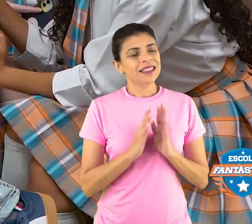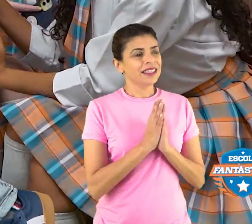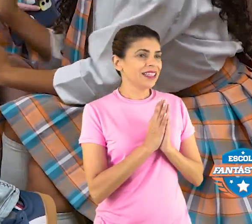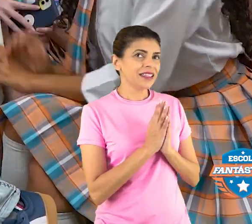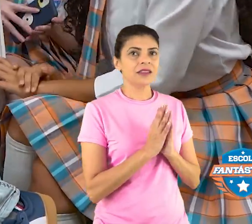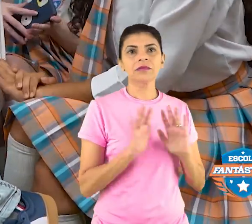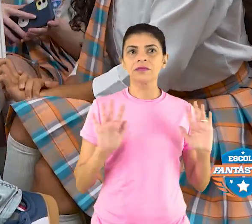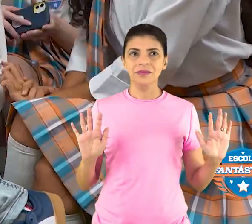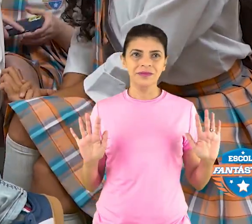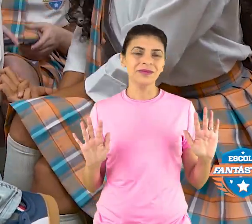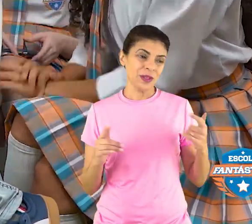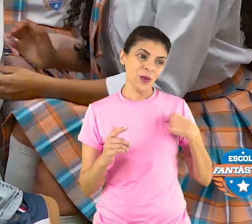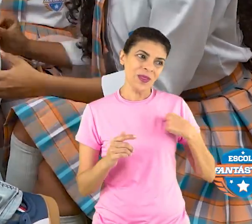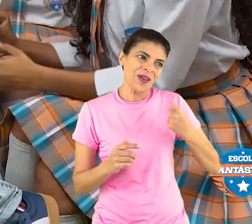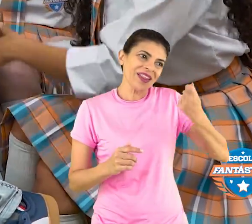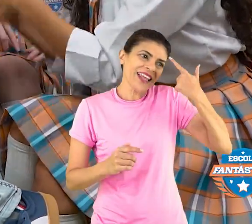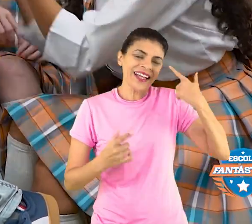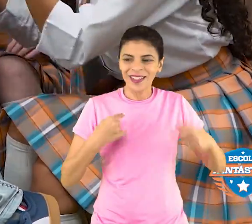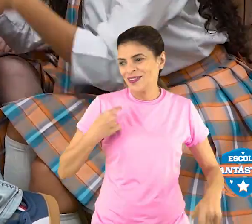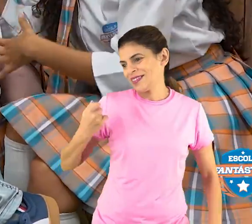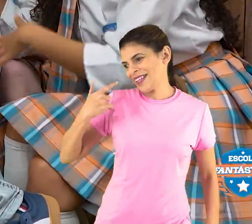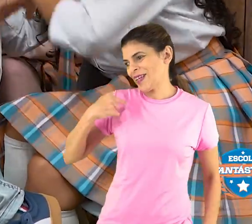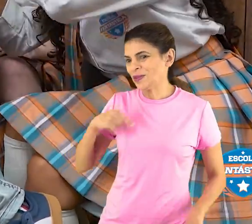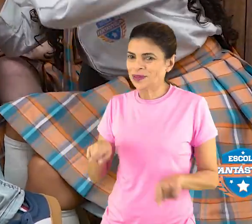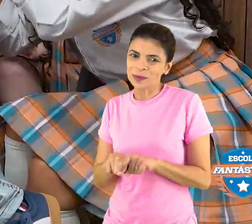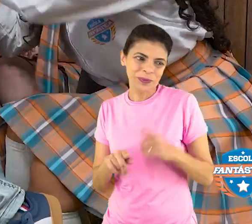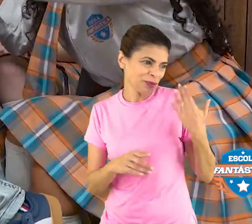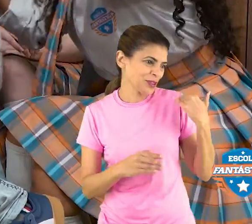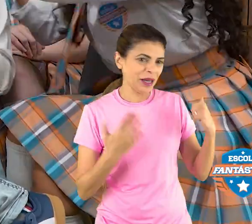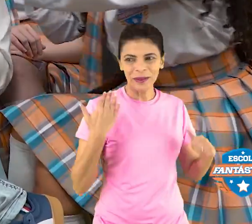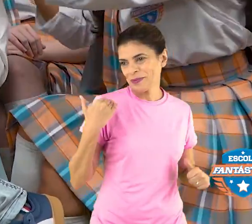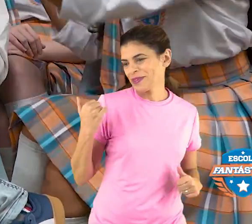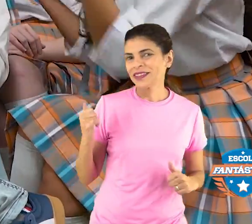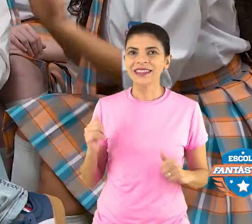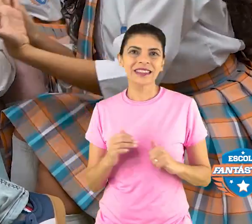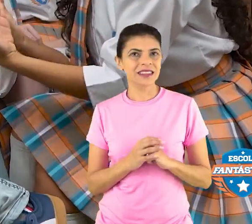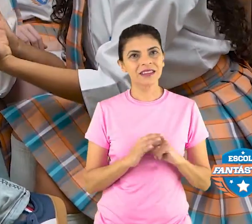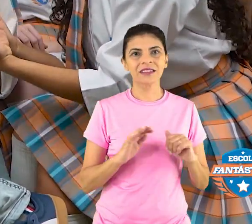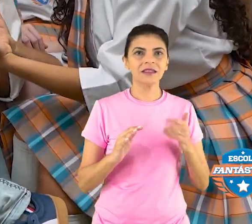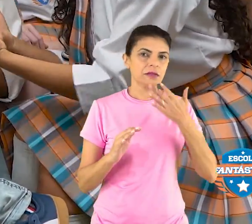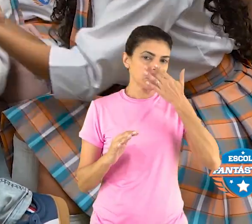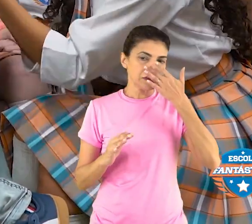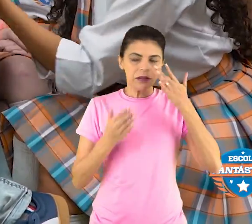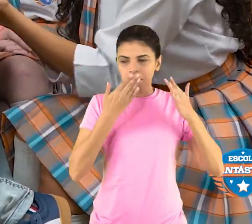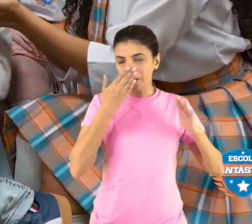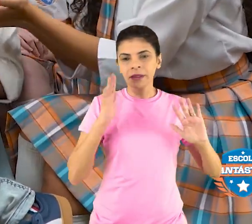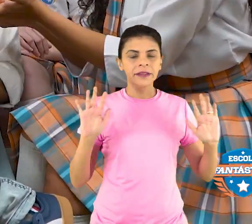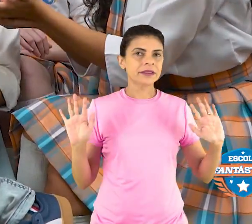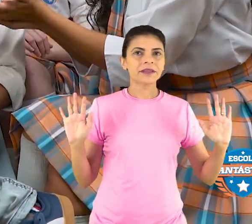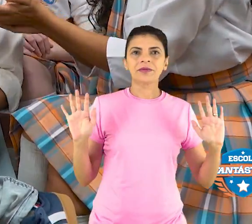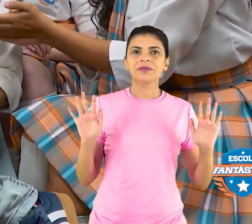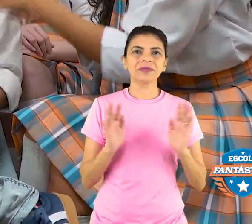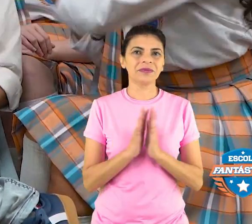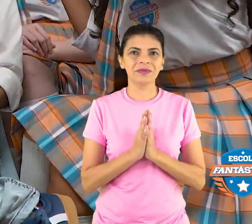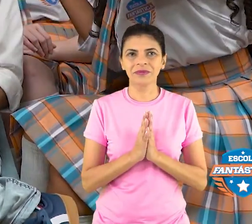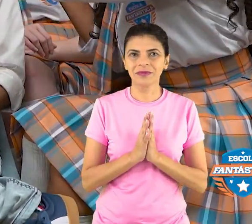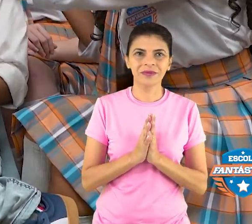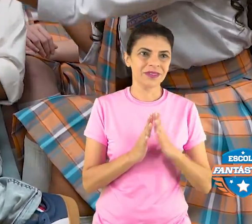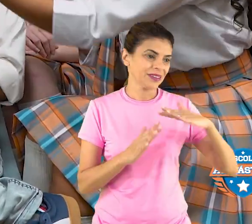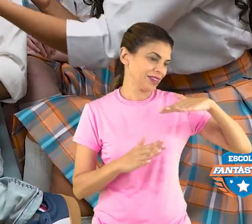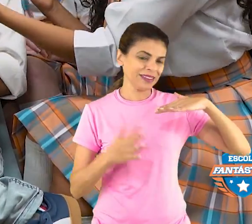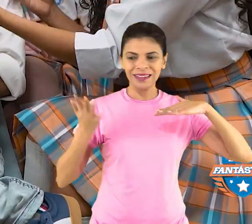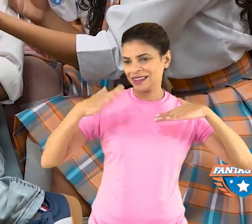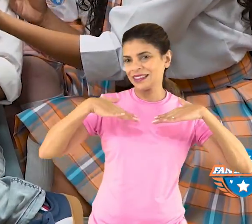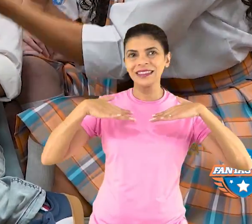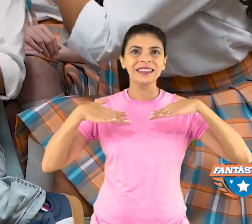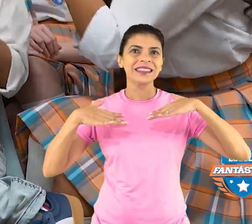Gisela, eu tenho muito talento. Vamos, por favor, isso. Milão inteiro. Né? Claro, leva pra Milão. Olha, nossa, nossa, deve ser incrível, legal, né, Gisela? Eu tô pra Milão,